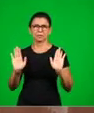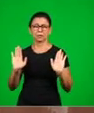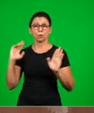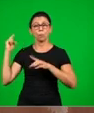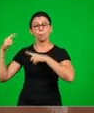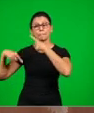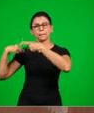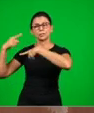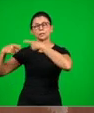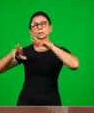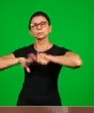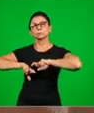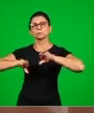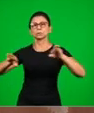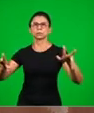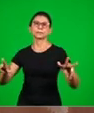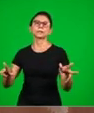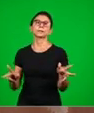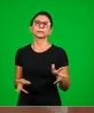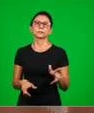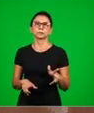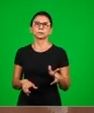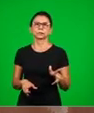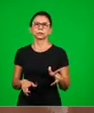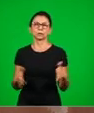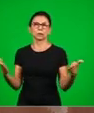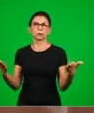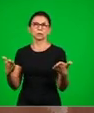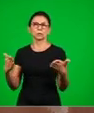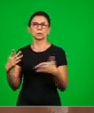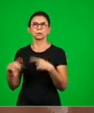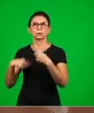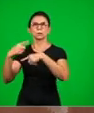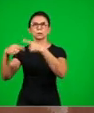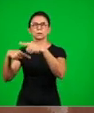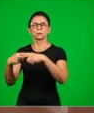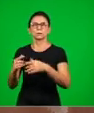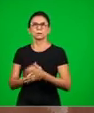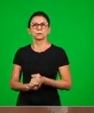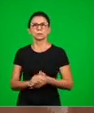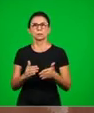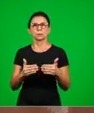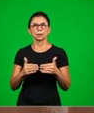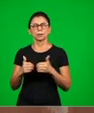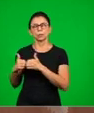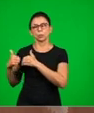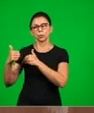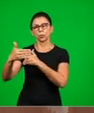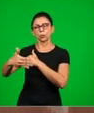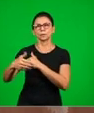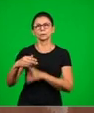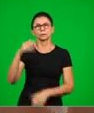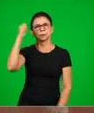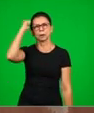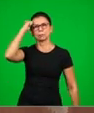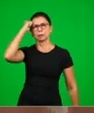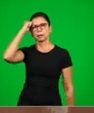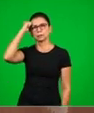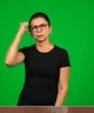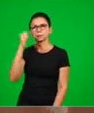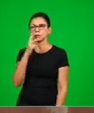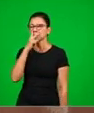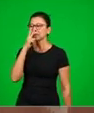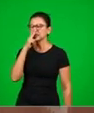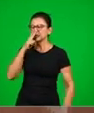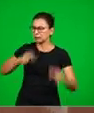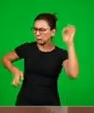completamente diferente de homens. A geração para nós começou a partir de Adão. Se Adão tinha parentesco com o macaco e